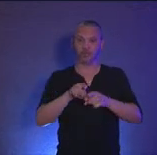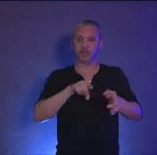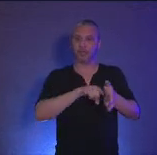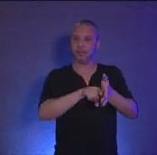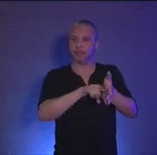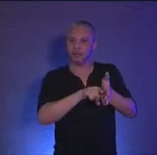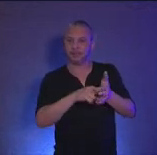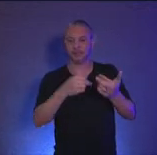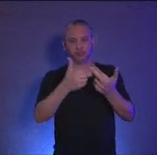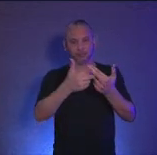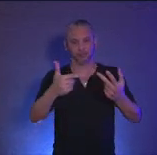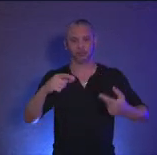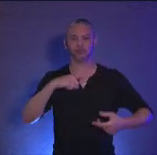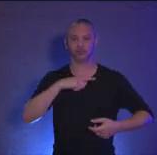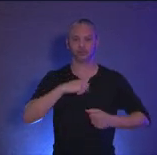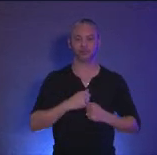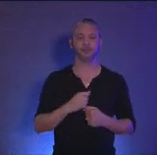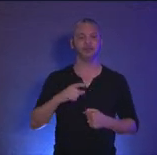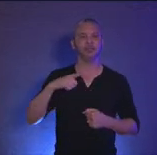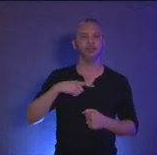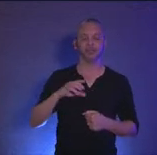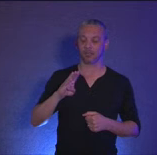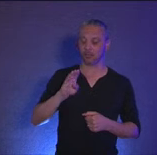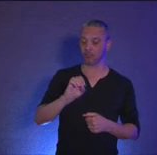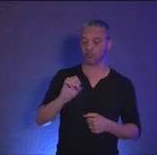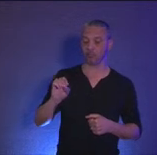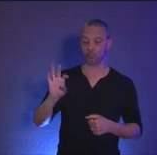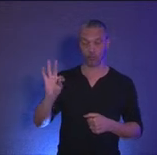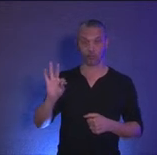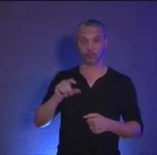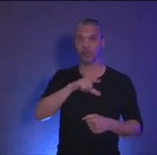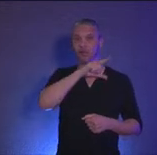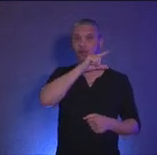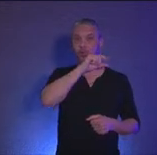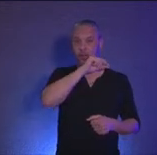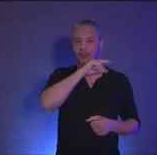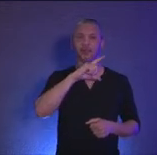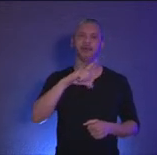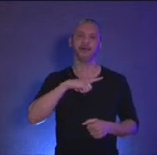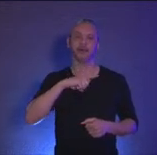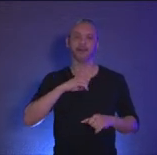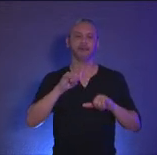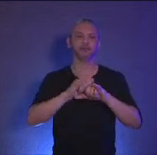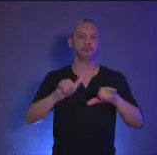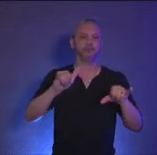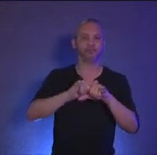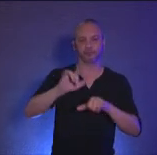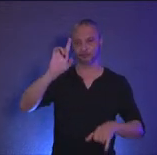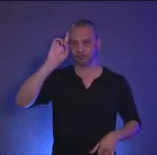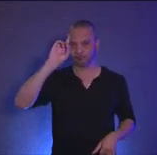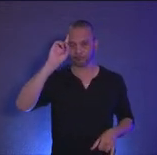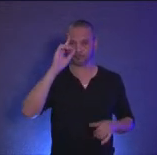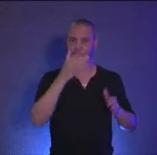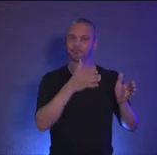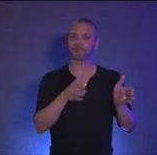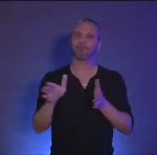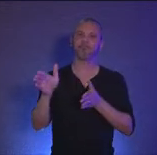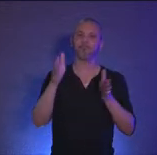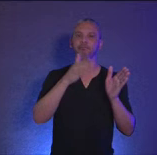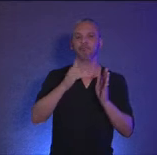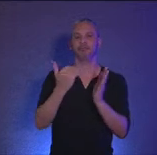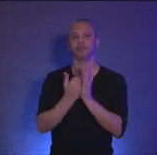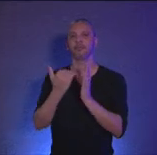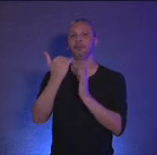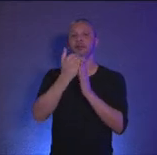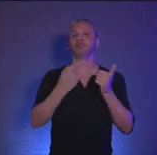etc. Tem um bot no Twitter, que ele compartilha todos os dias os vídeos com o maior número de